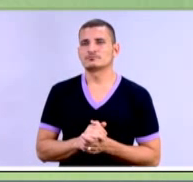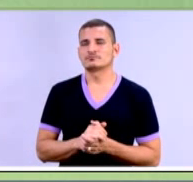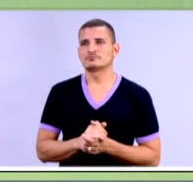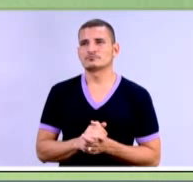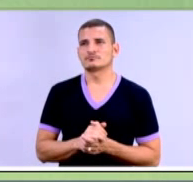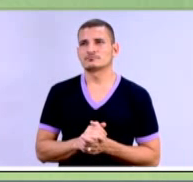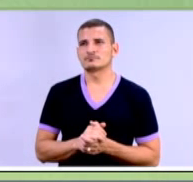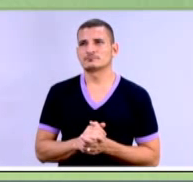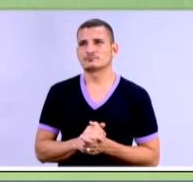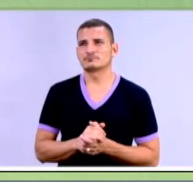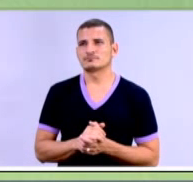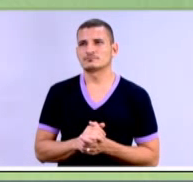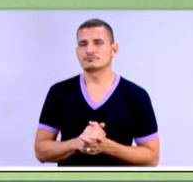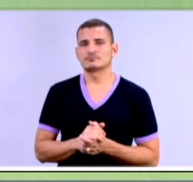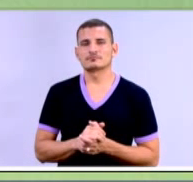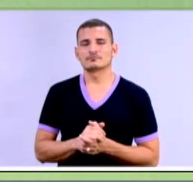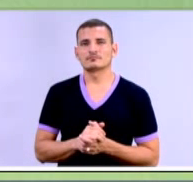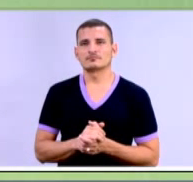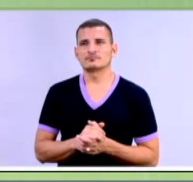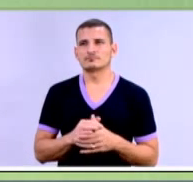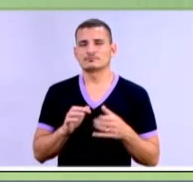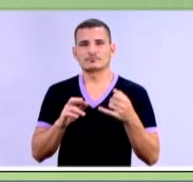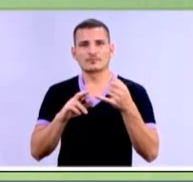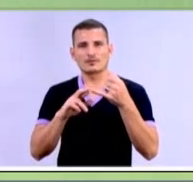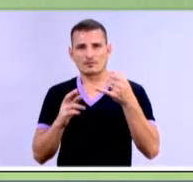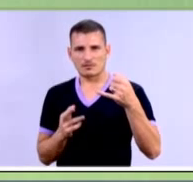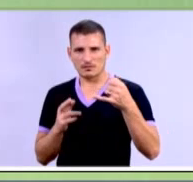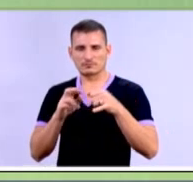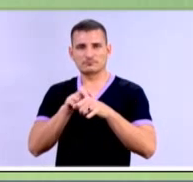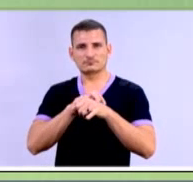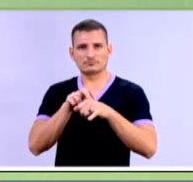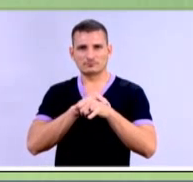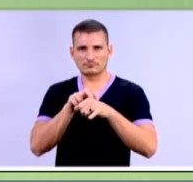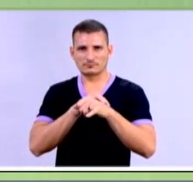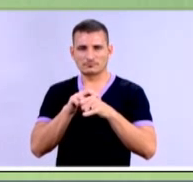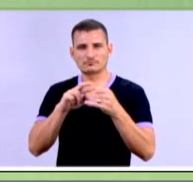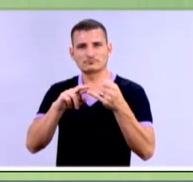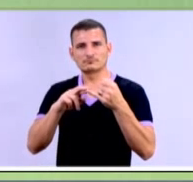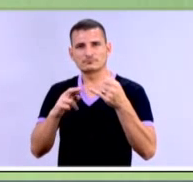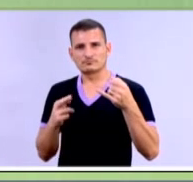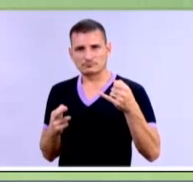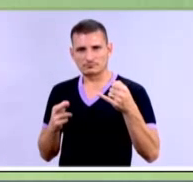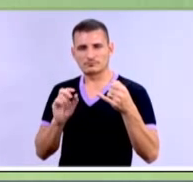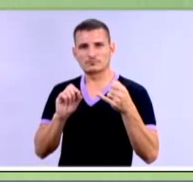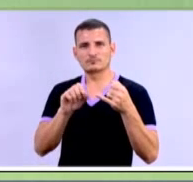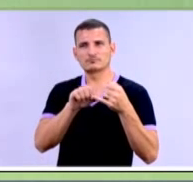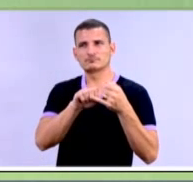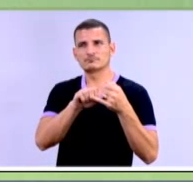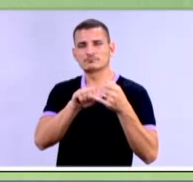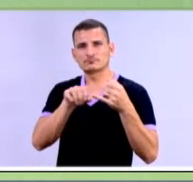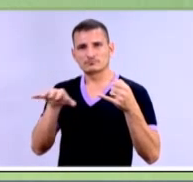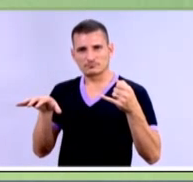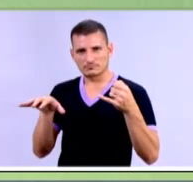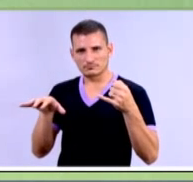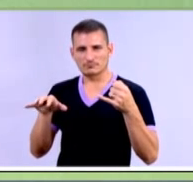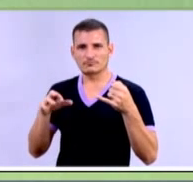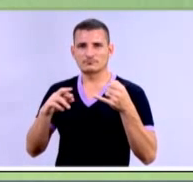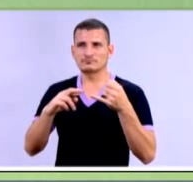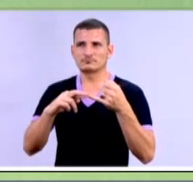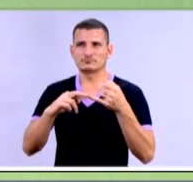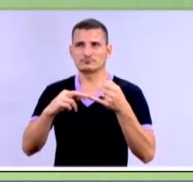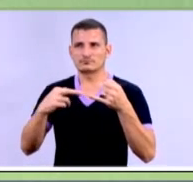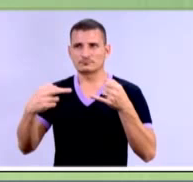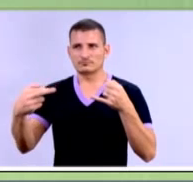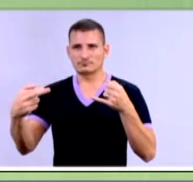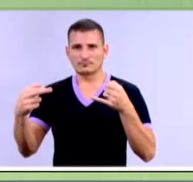que pode ser o par verde aqui, para transmissão, e o par 2 para recepção do